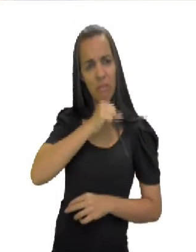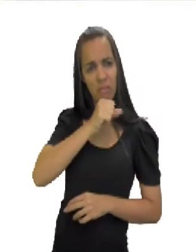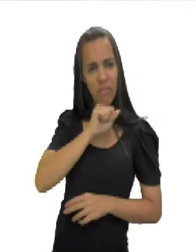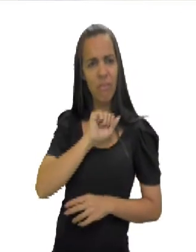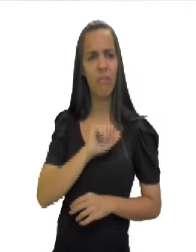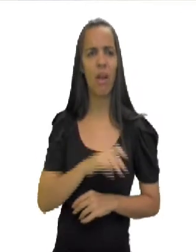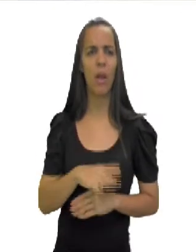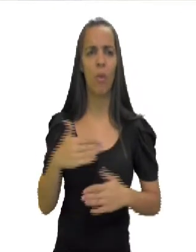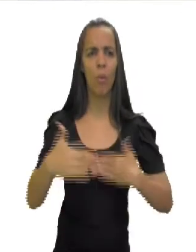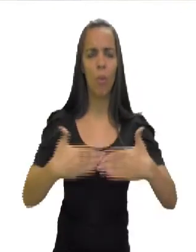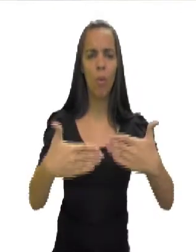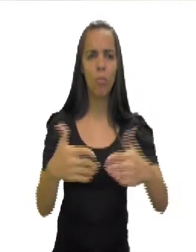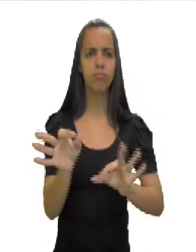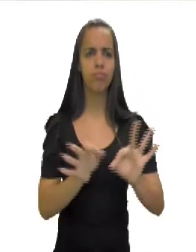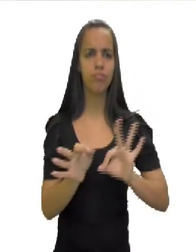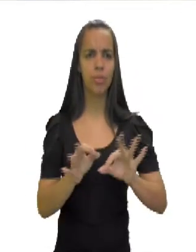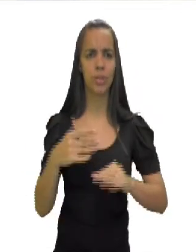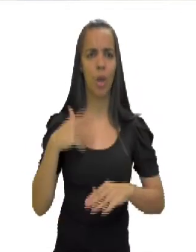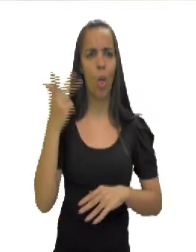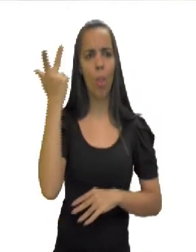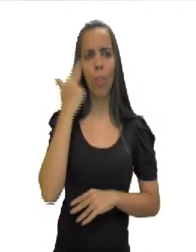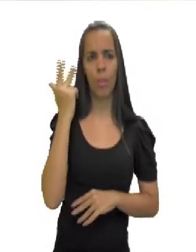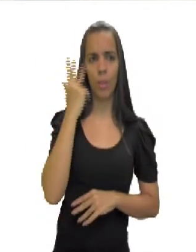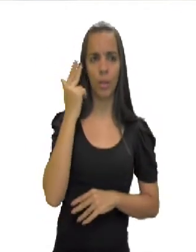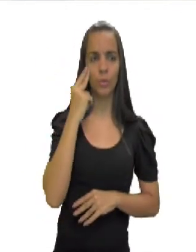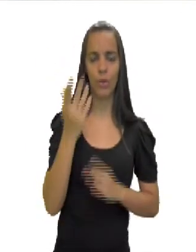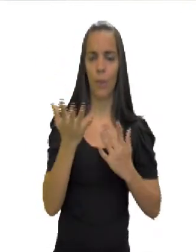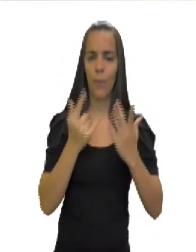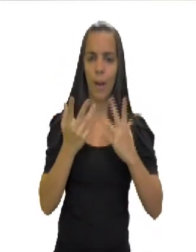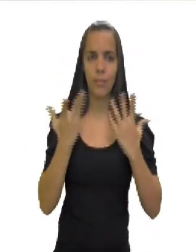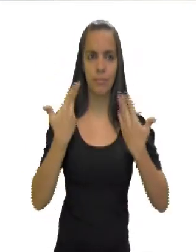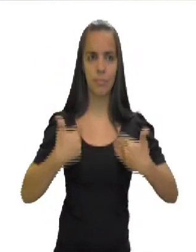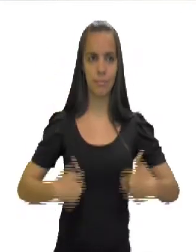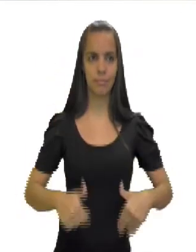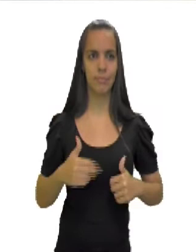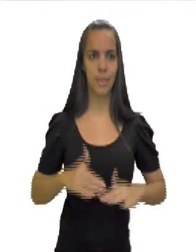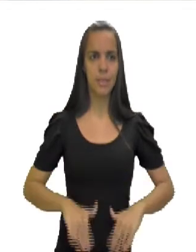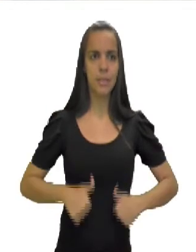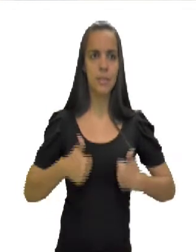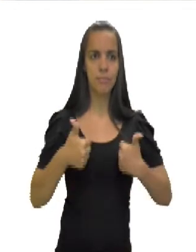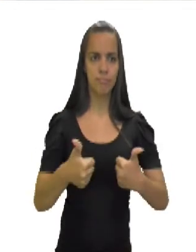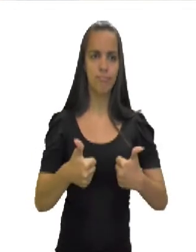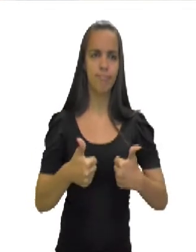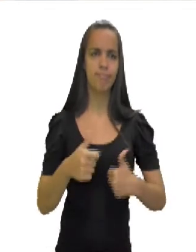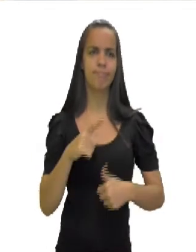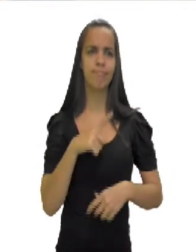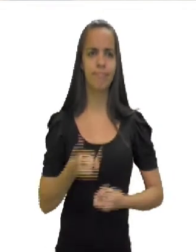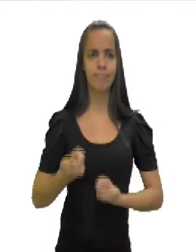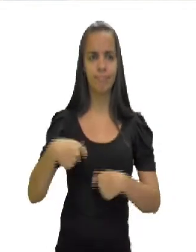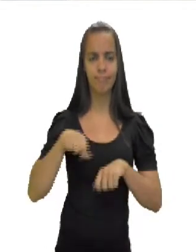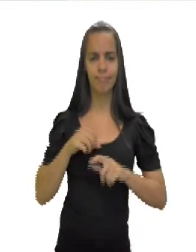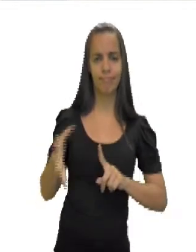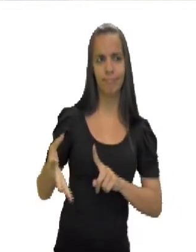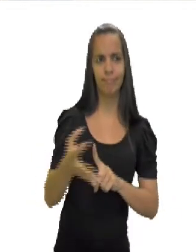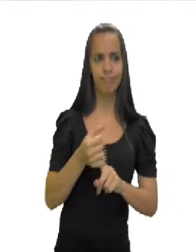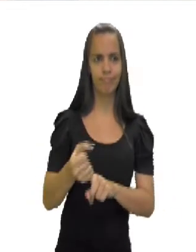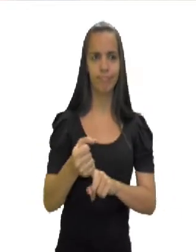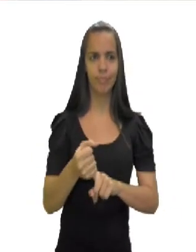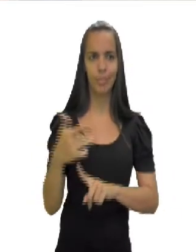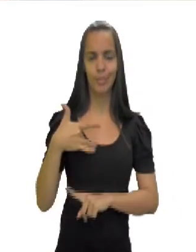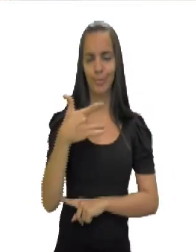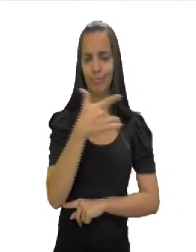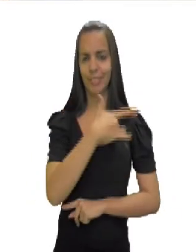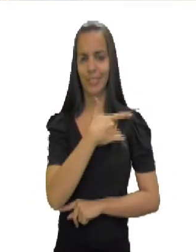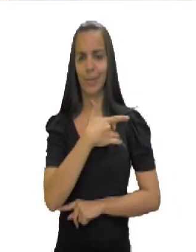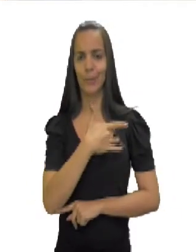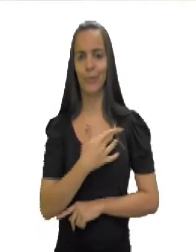natural, todos nós vamos envelhecer um dia, se Deus quiser, A boa nutrição é uma grande aliada na